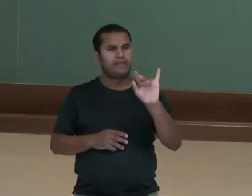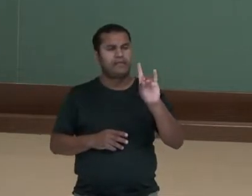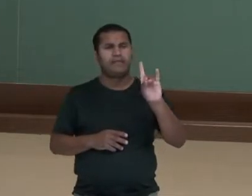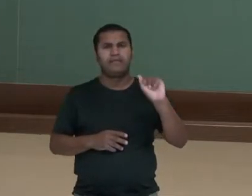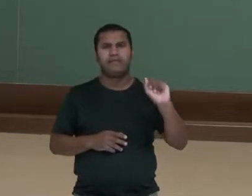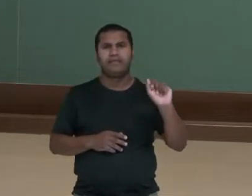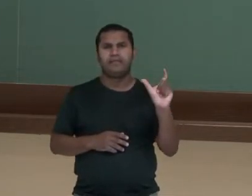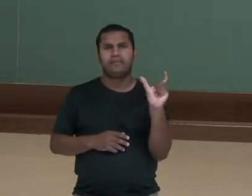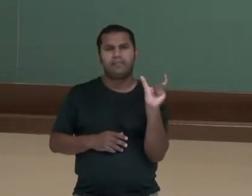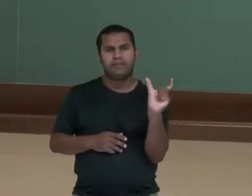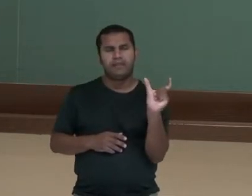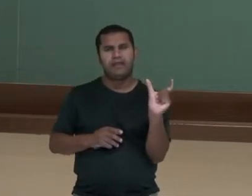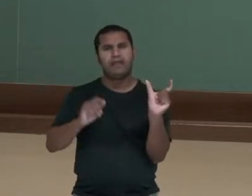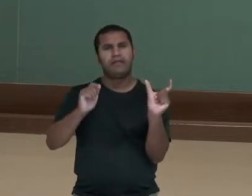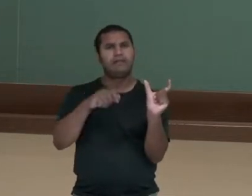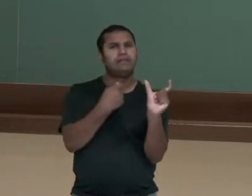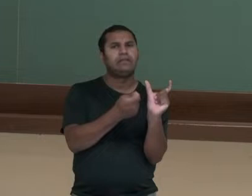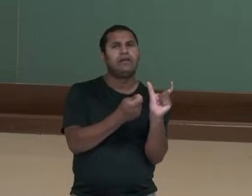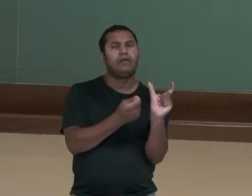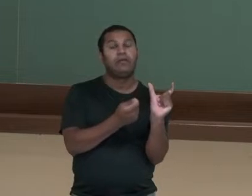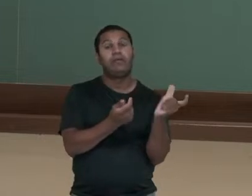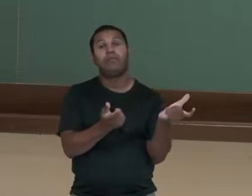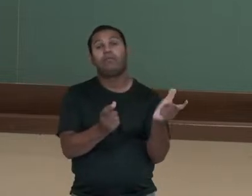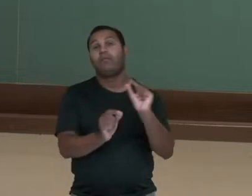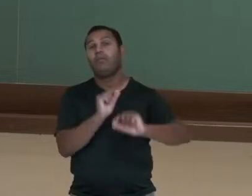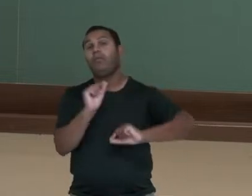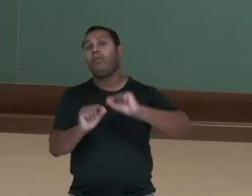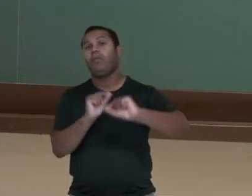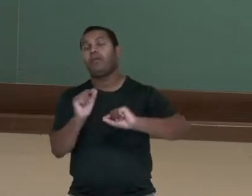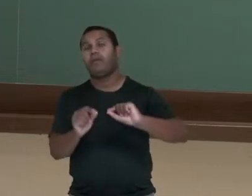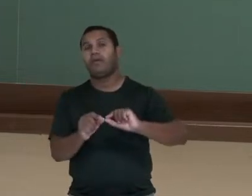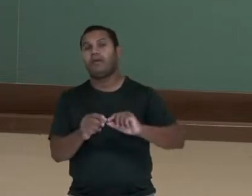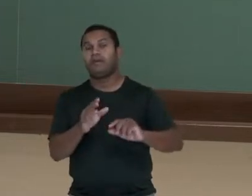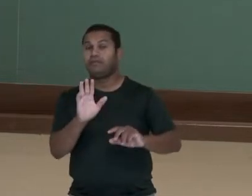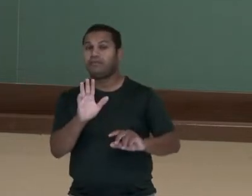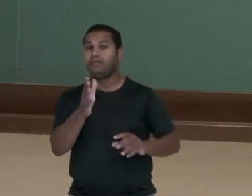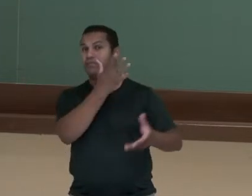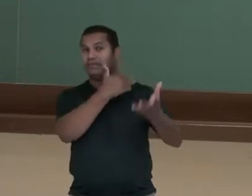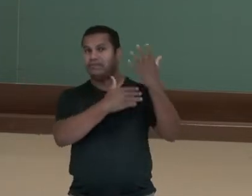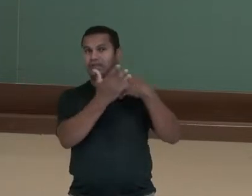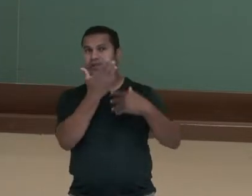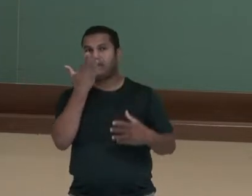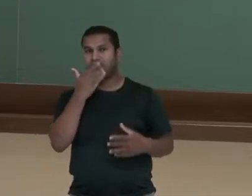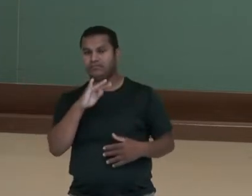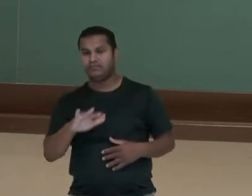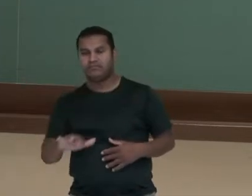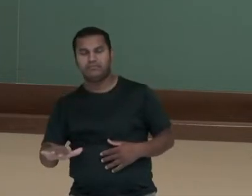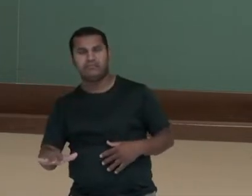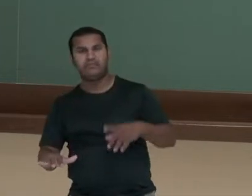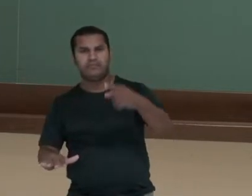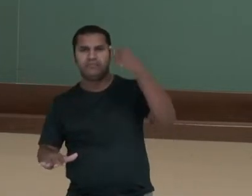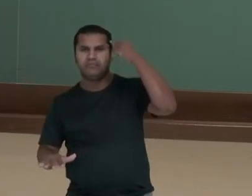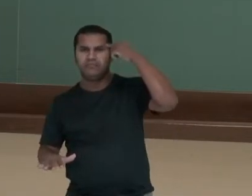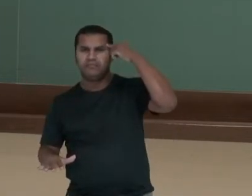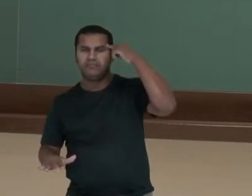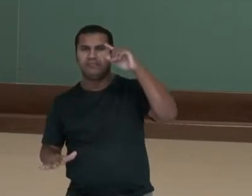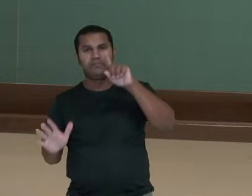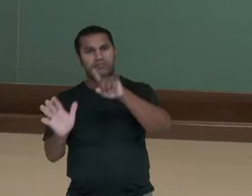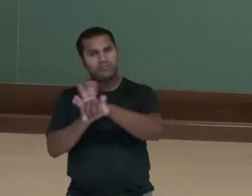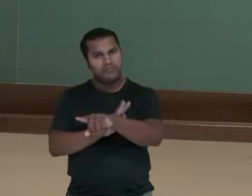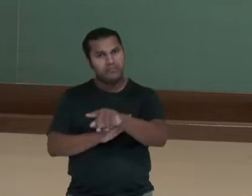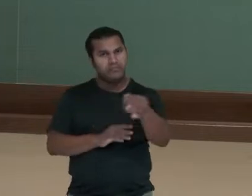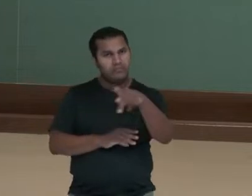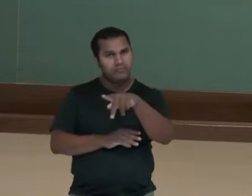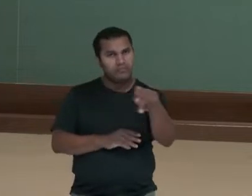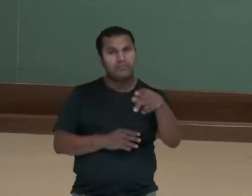que os seres vivos nascem, crescem, reproduzem, né? Eles respiram. Mas à medida que a gente vai crescendo, a definição